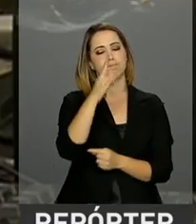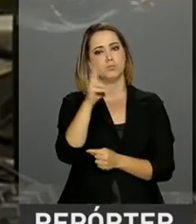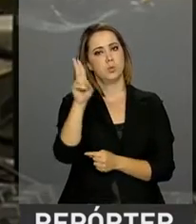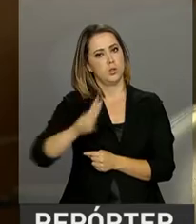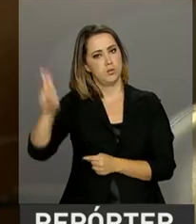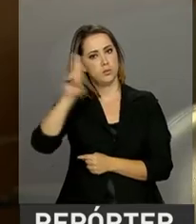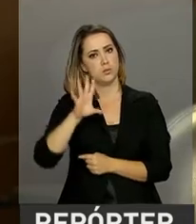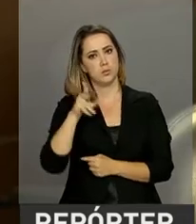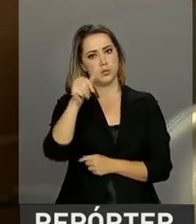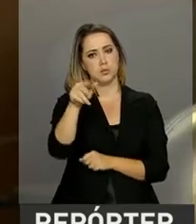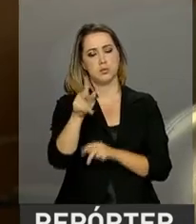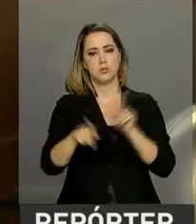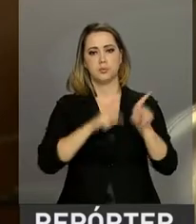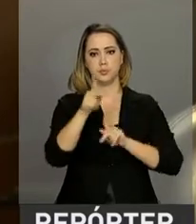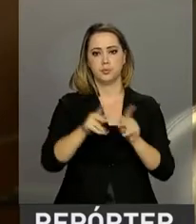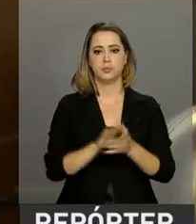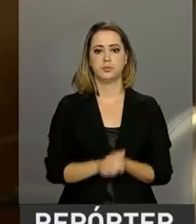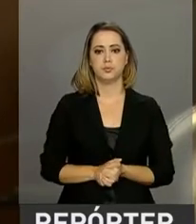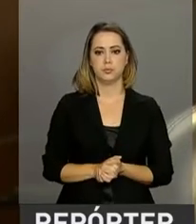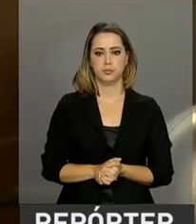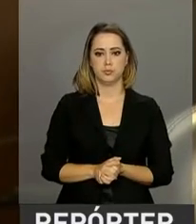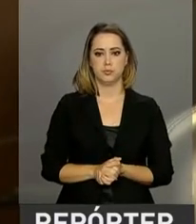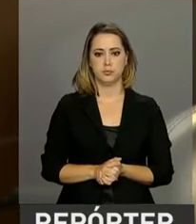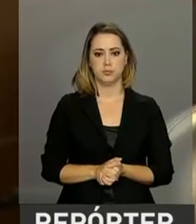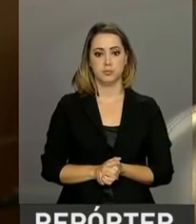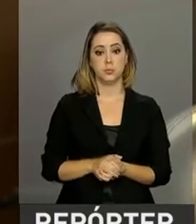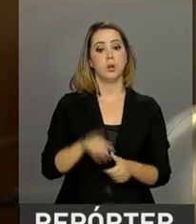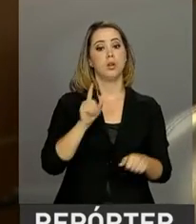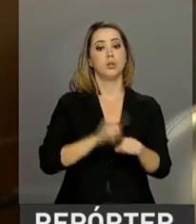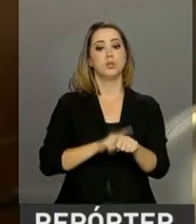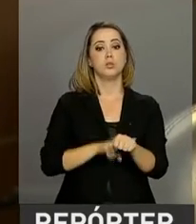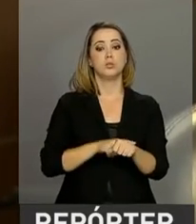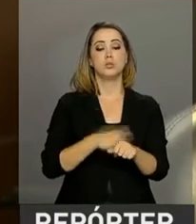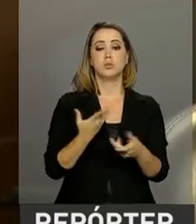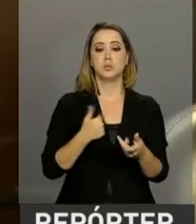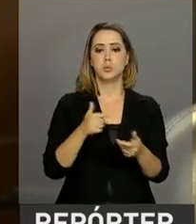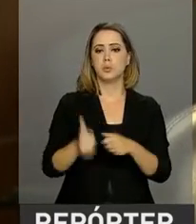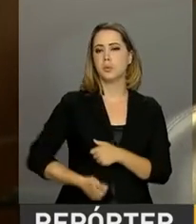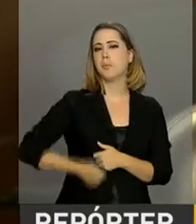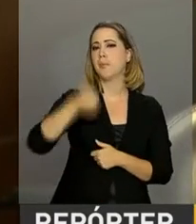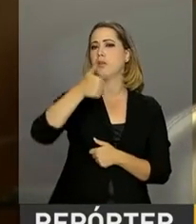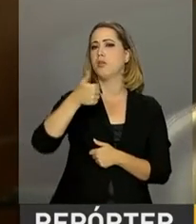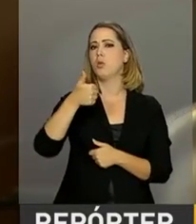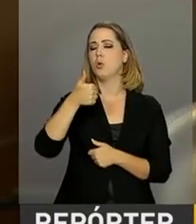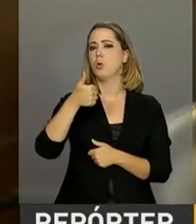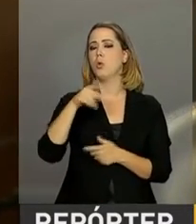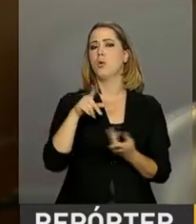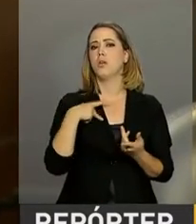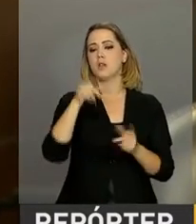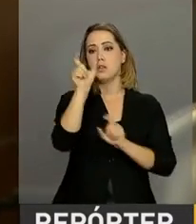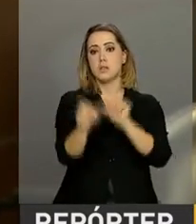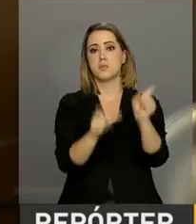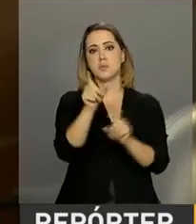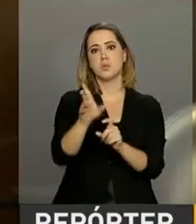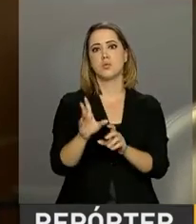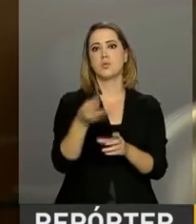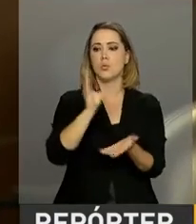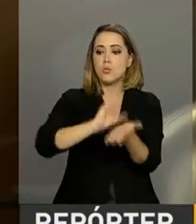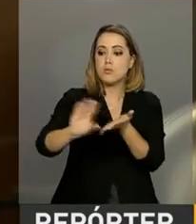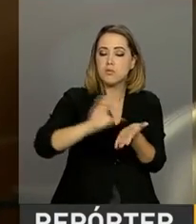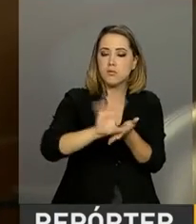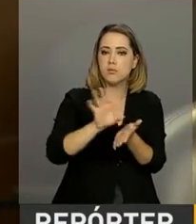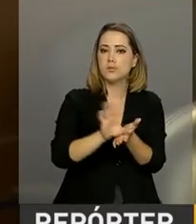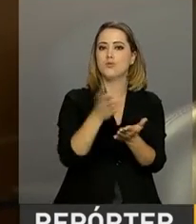sociedade foi nesse momento que significa a formação de recursos humanos mais alto nível investir mais na pesquisa científica